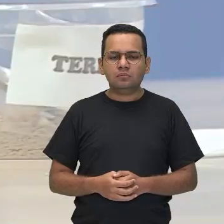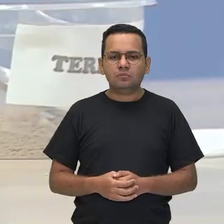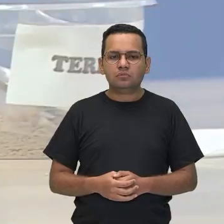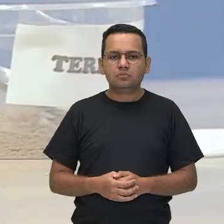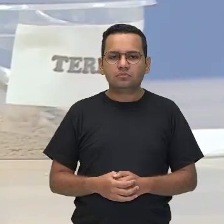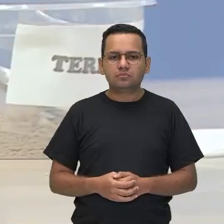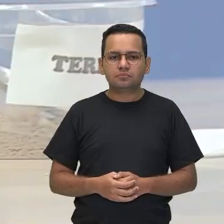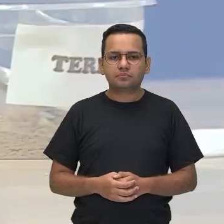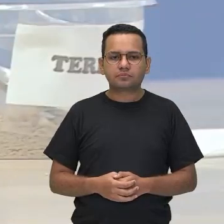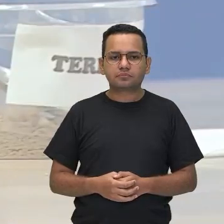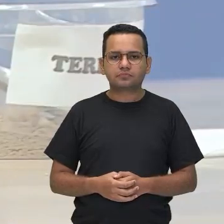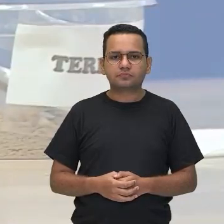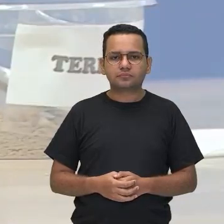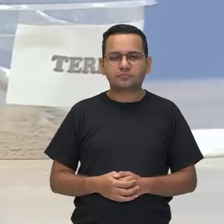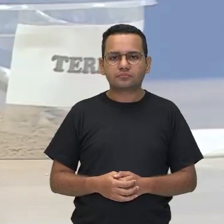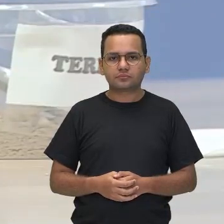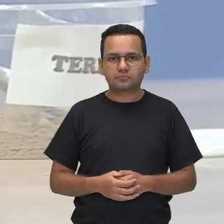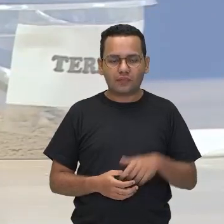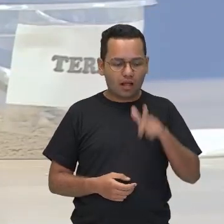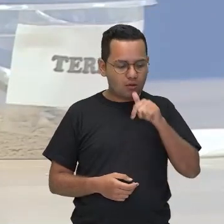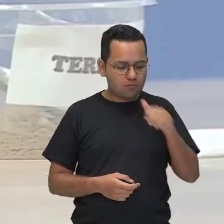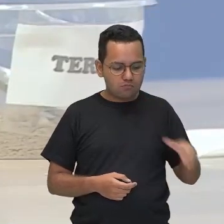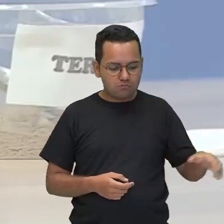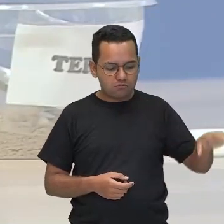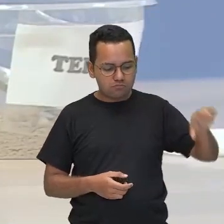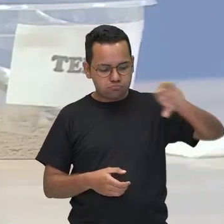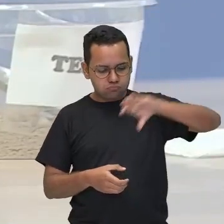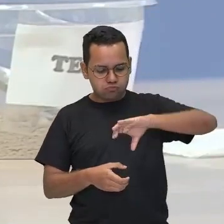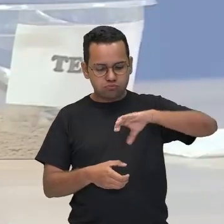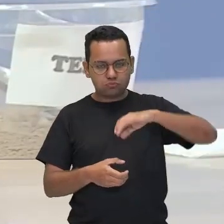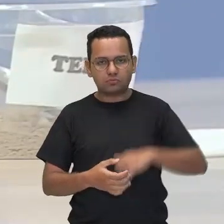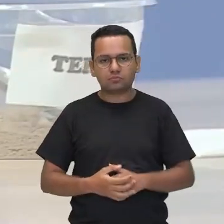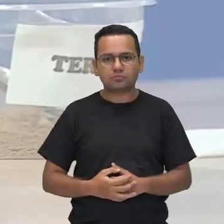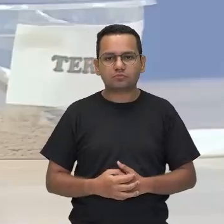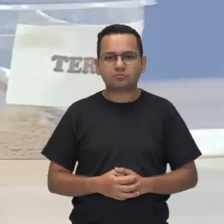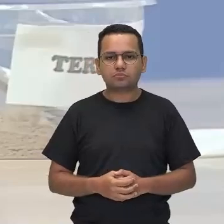e em seguida a gente adiciona a água.